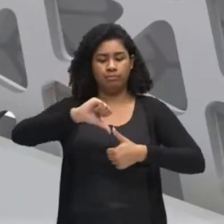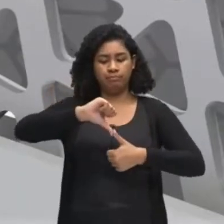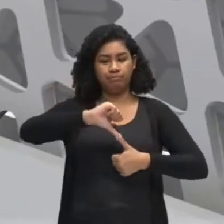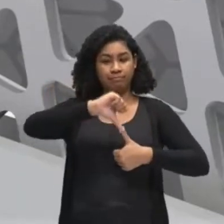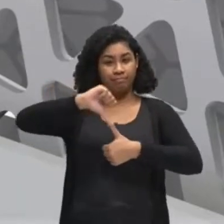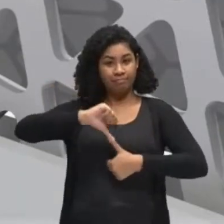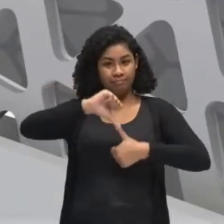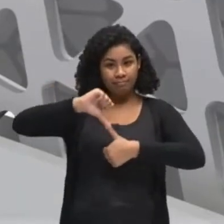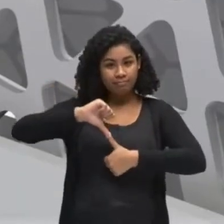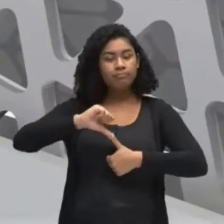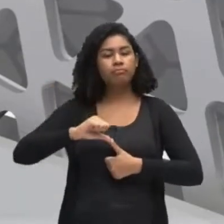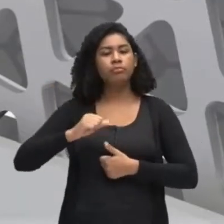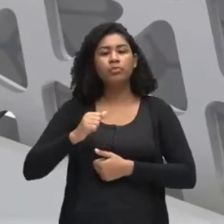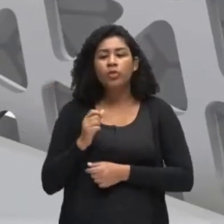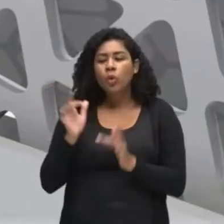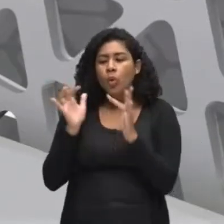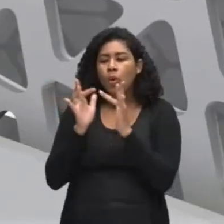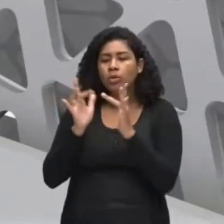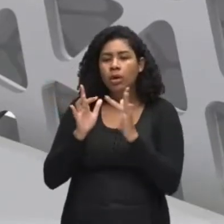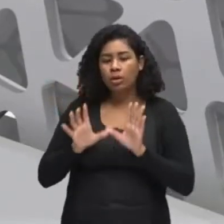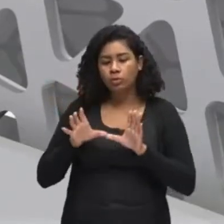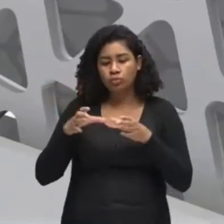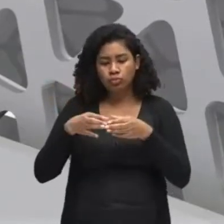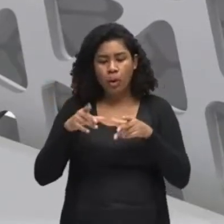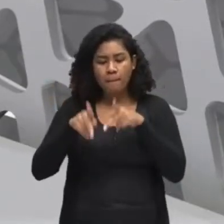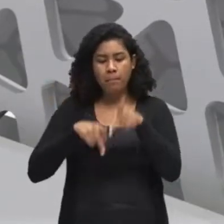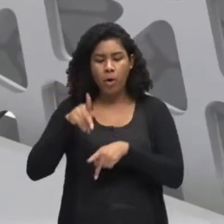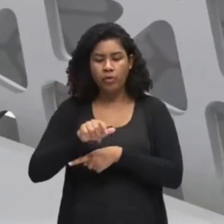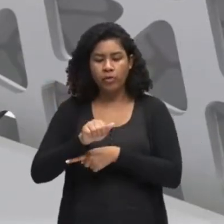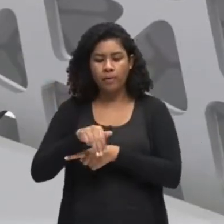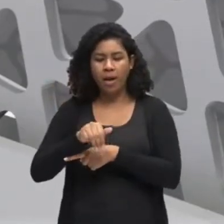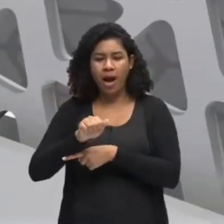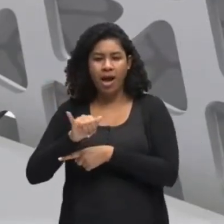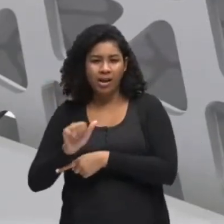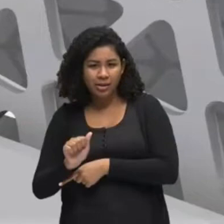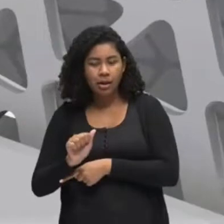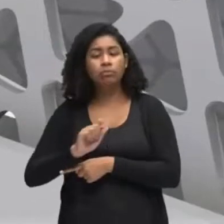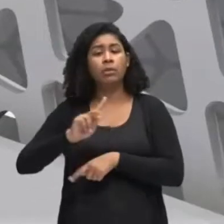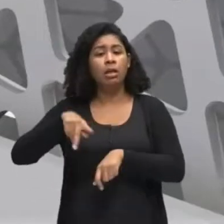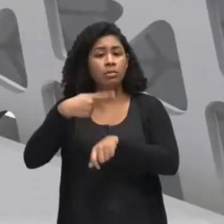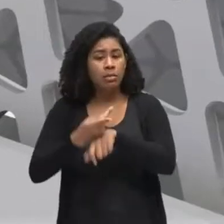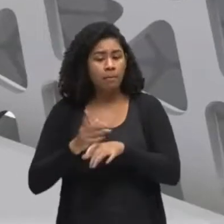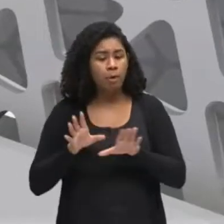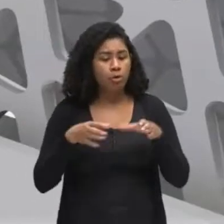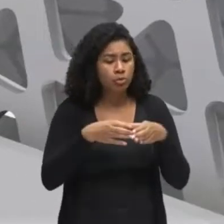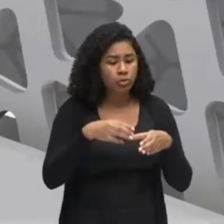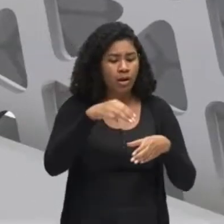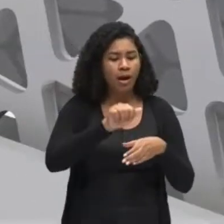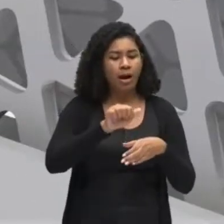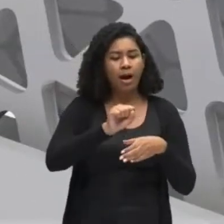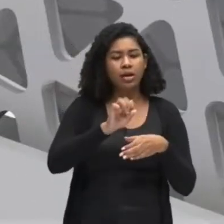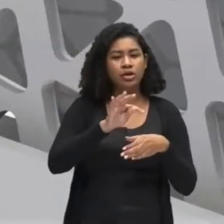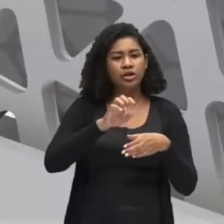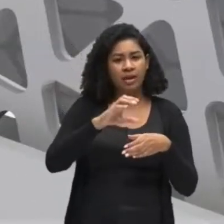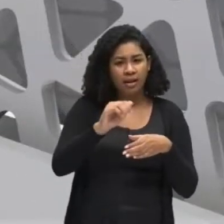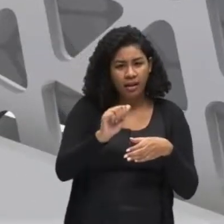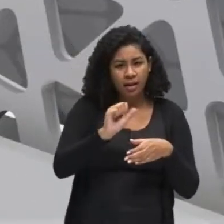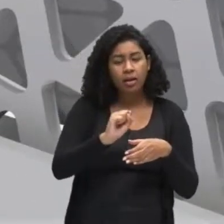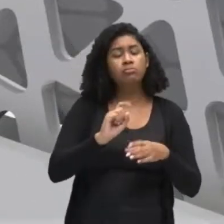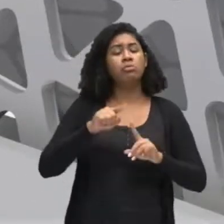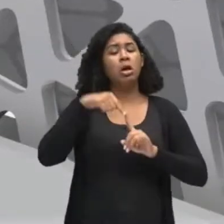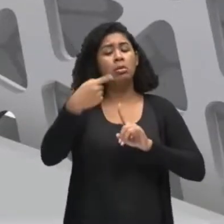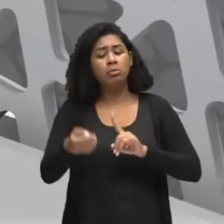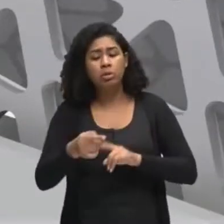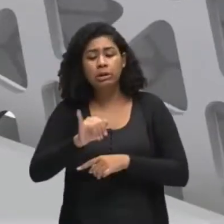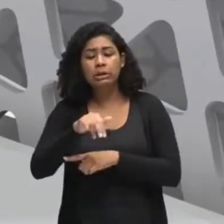os astecas, vão descer mais um pouquinho, vão encontrar os incas. E essa região onde nós estamos, que se chama região